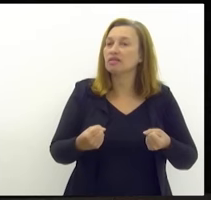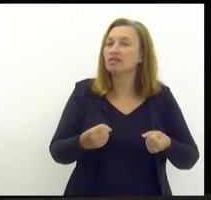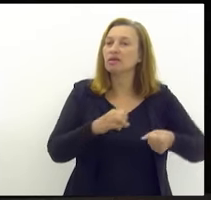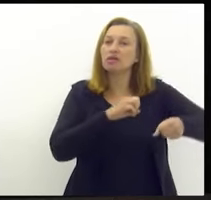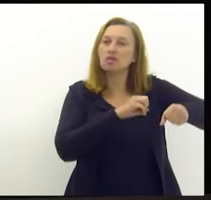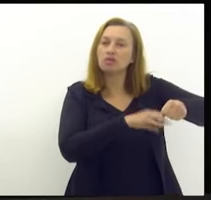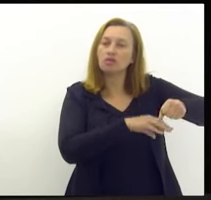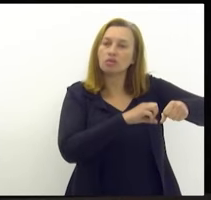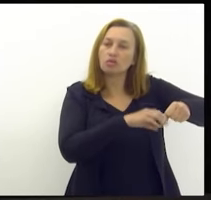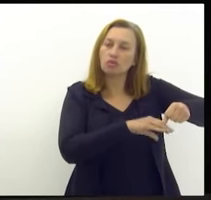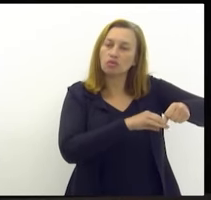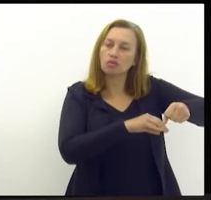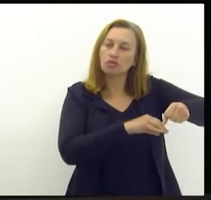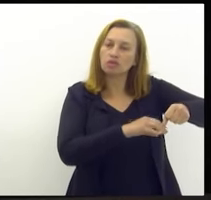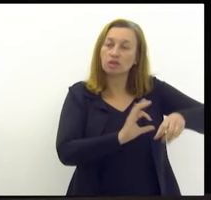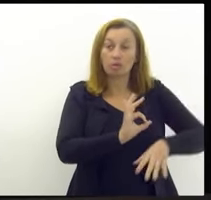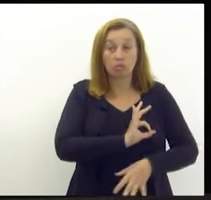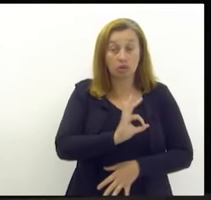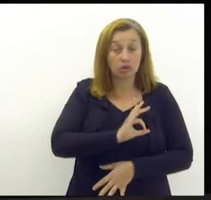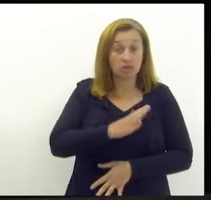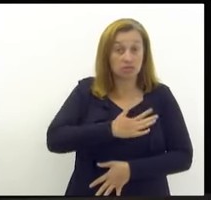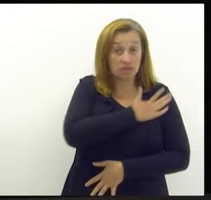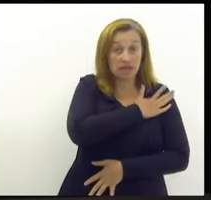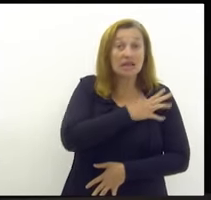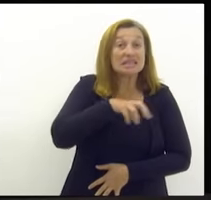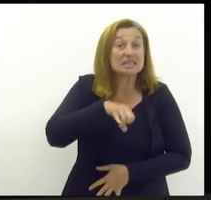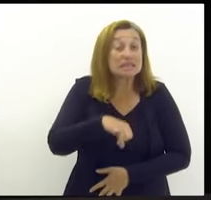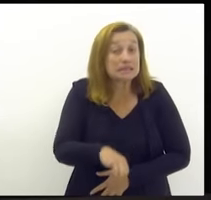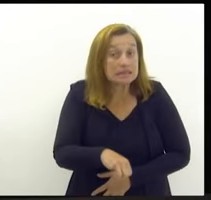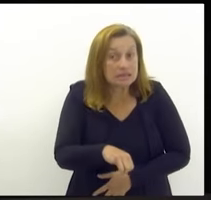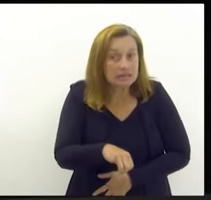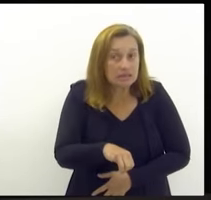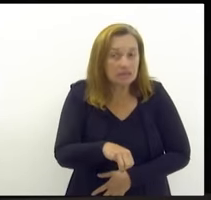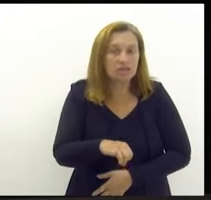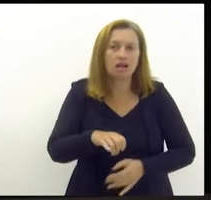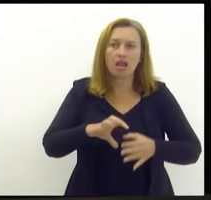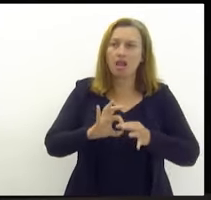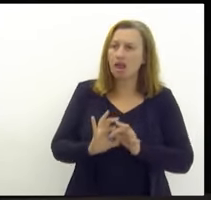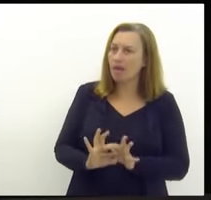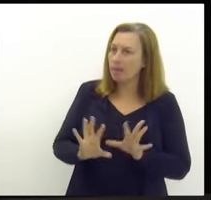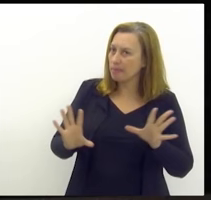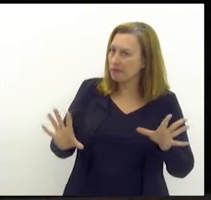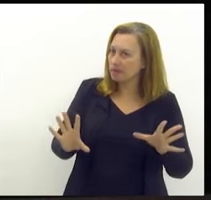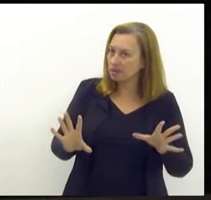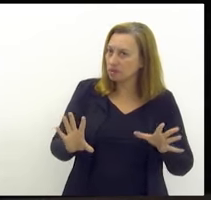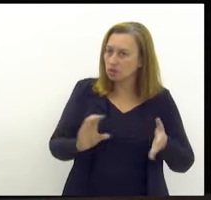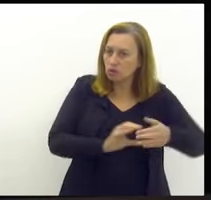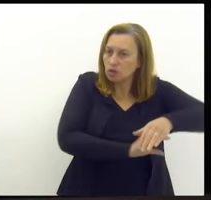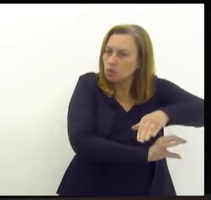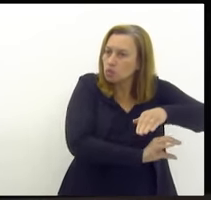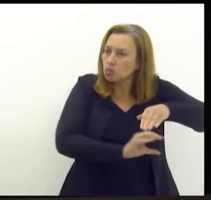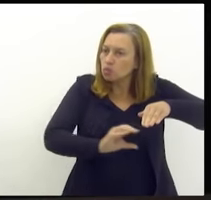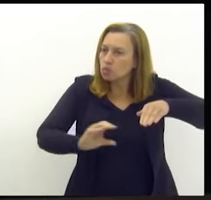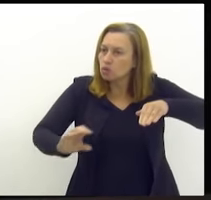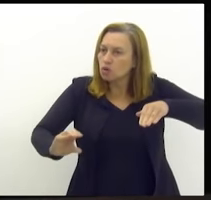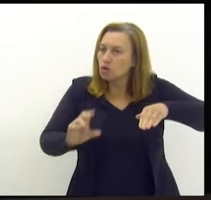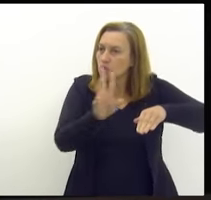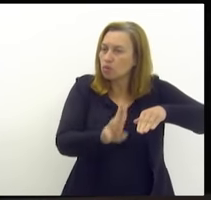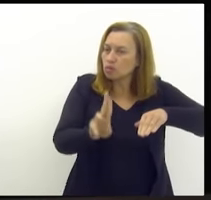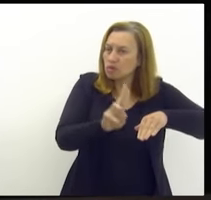polícia militar e se está sendo autorizado a mexer no fundo da Polícia